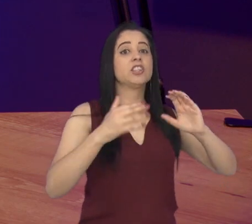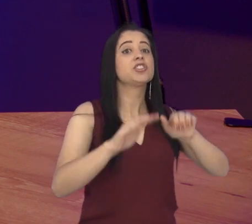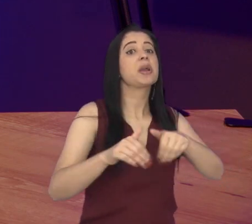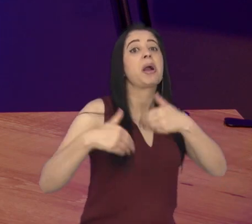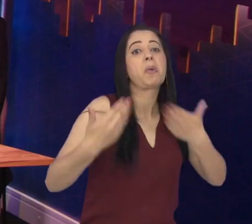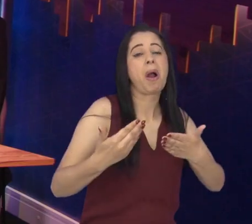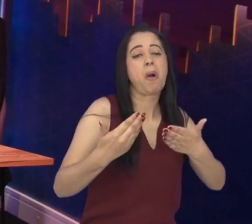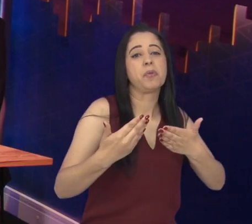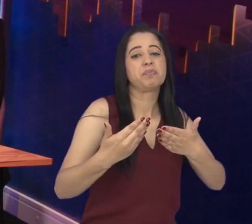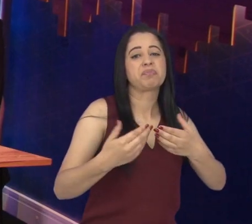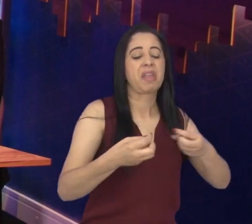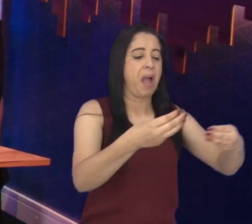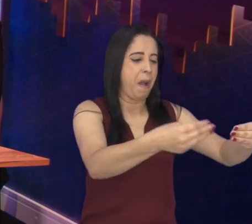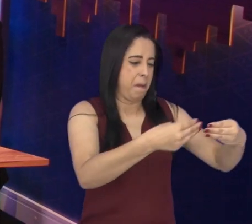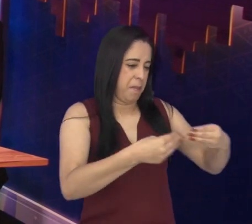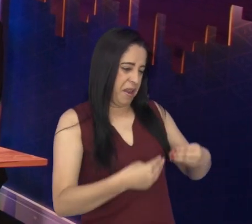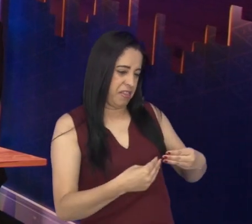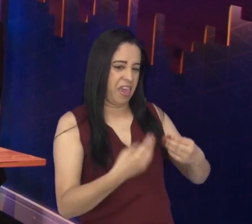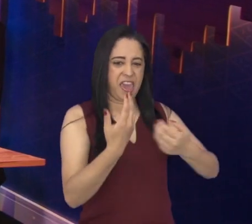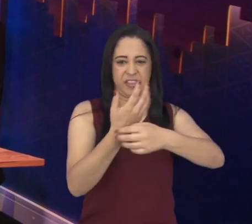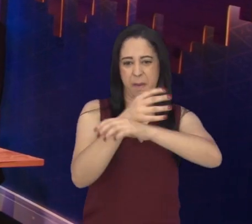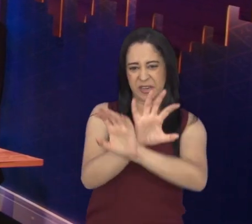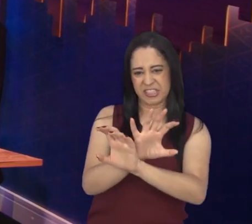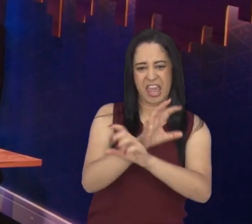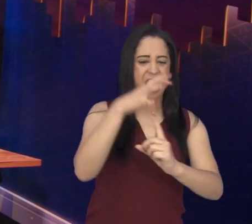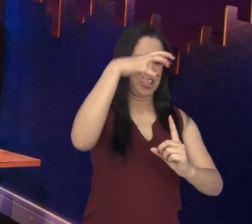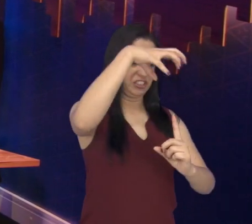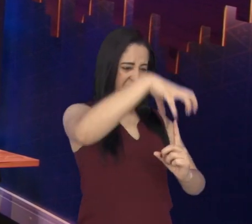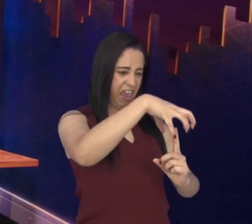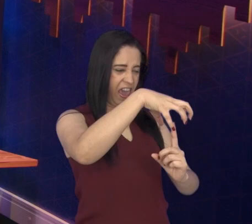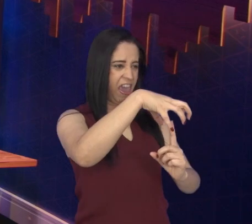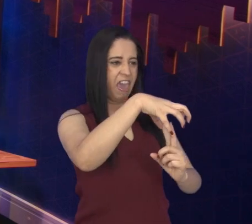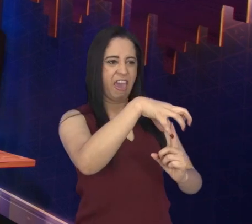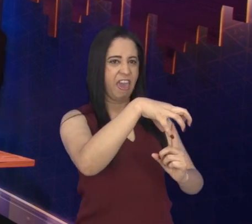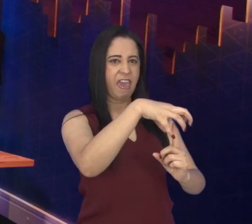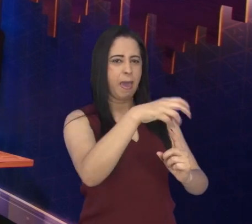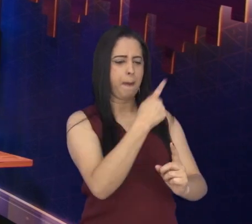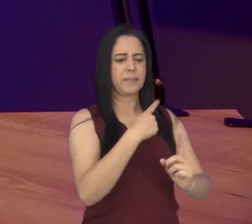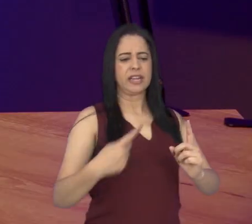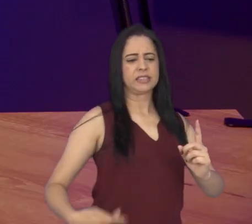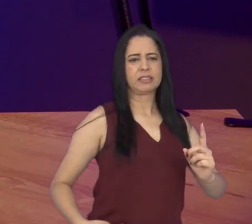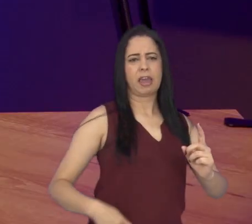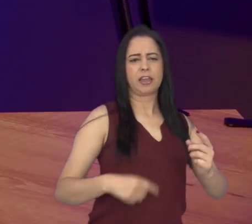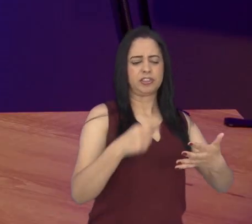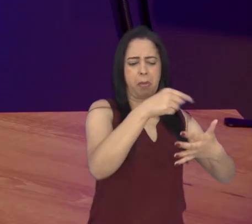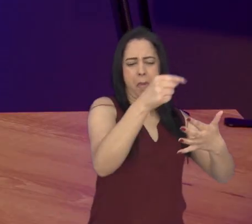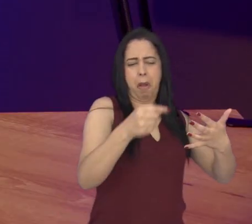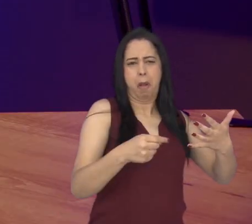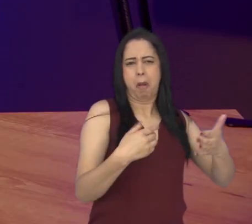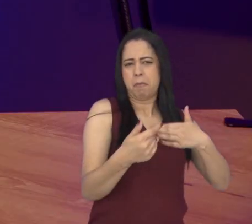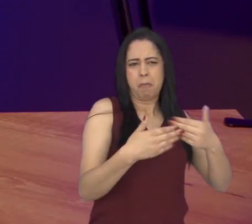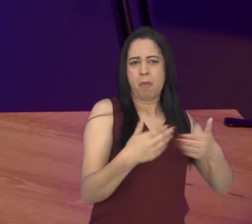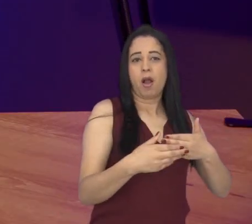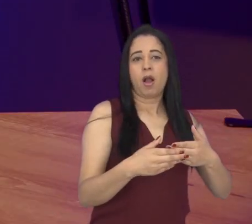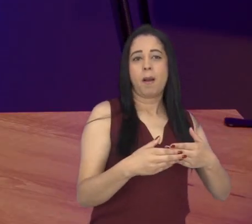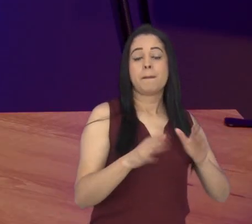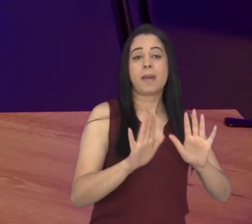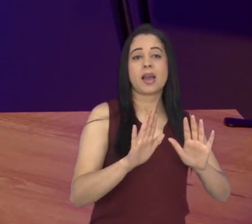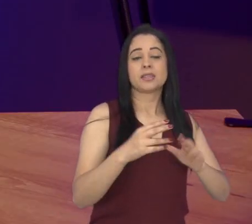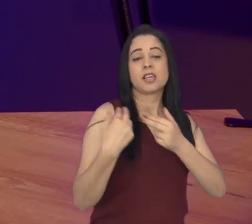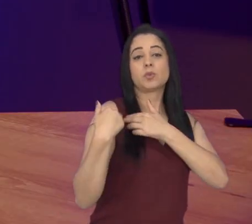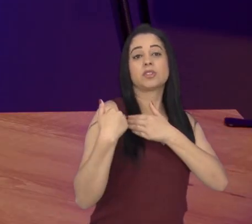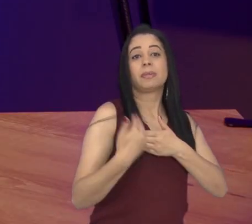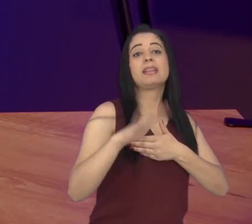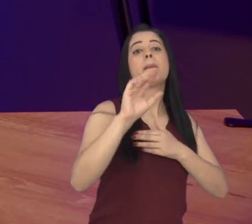se ele é um ministro, se ele é um pantera negra, um rei, se ele é um presidente, o que, que um bom líder precisa